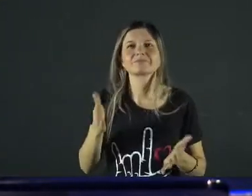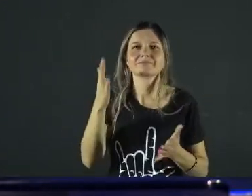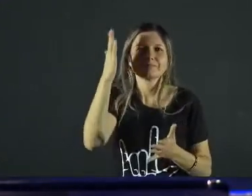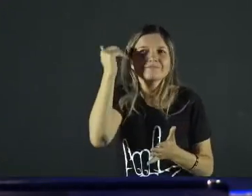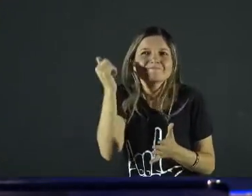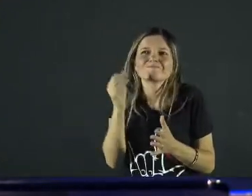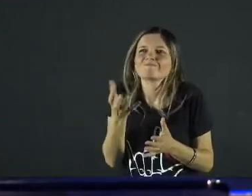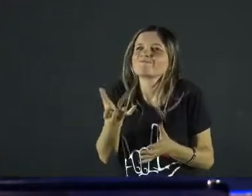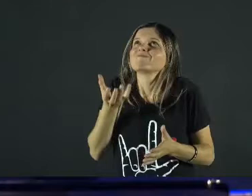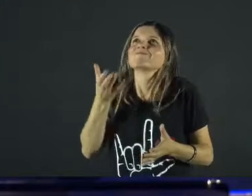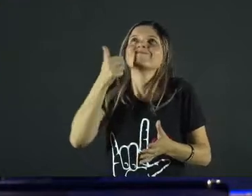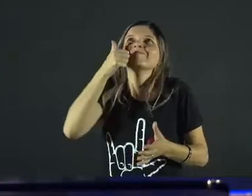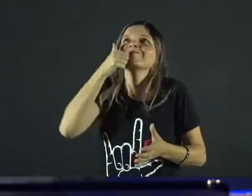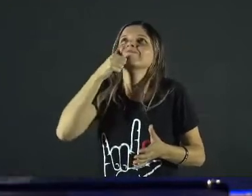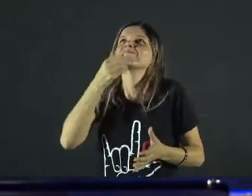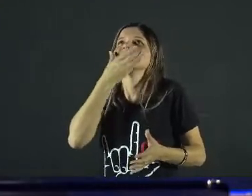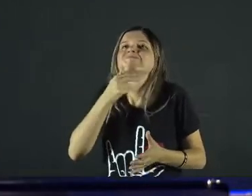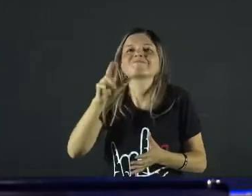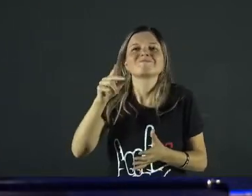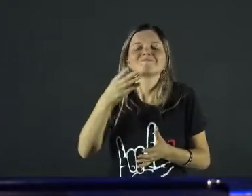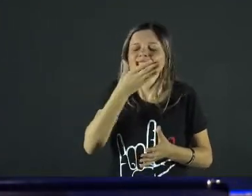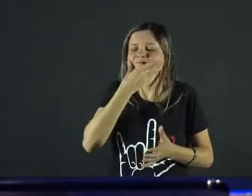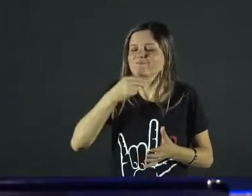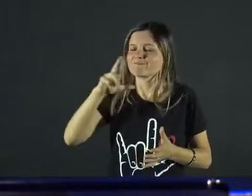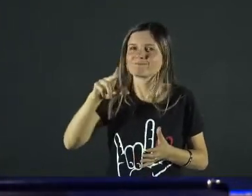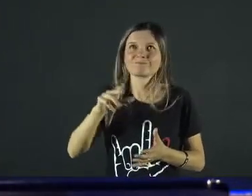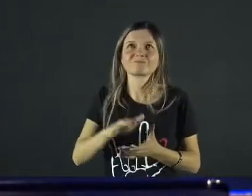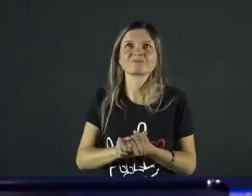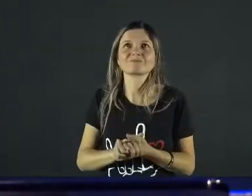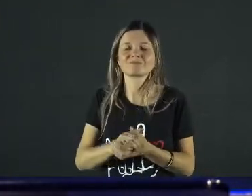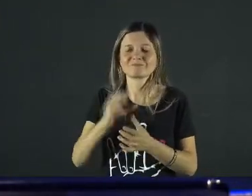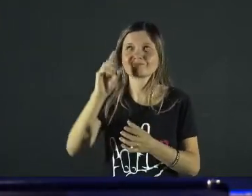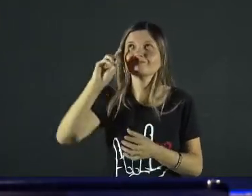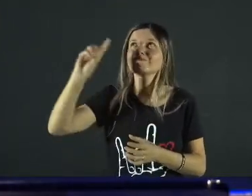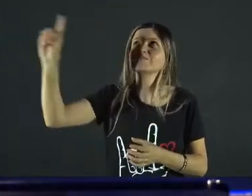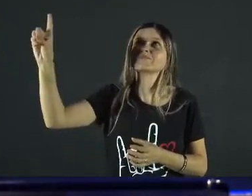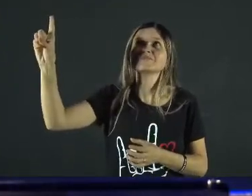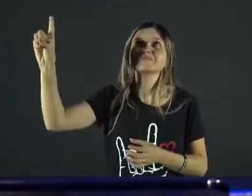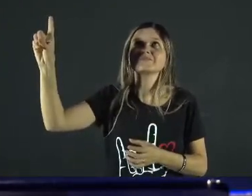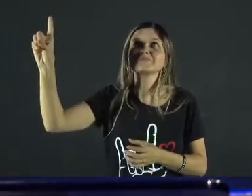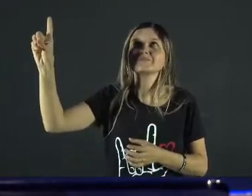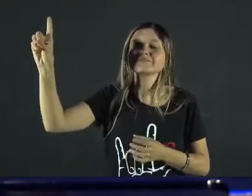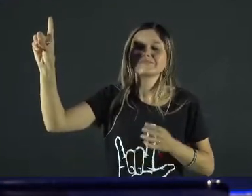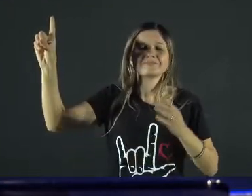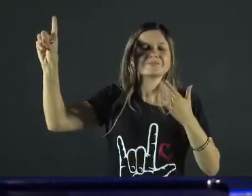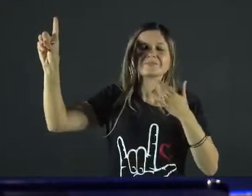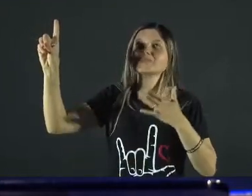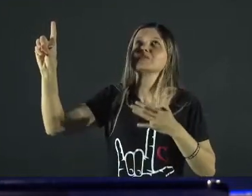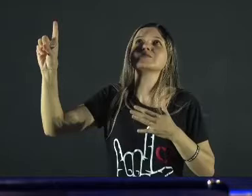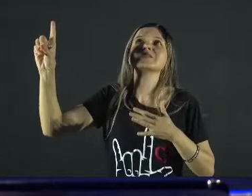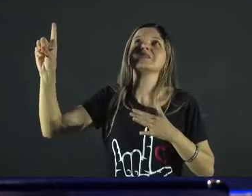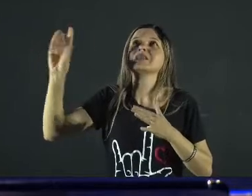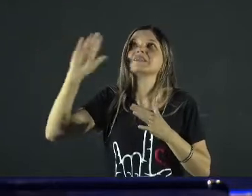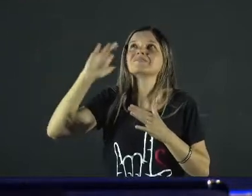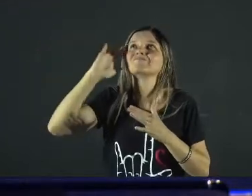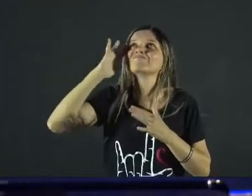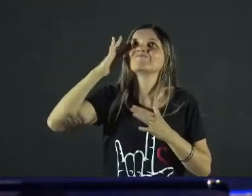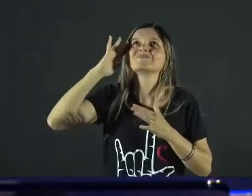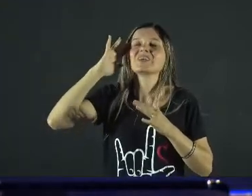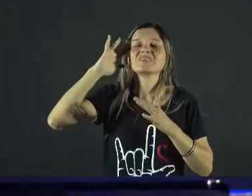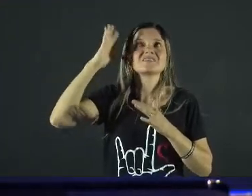irmão, minha querida irmã, meu querido ouvinte, Deus é o Deus onisciente. Ele